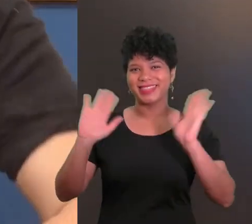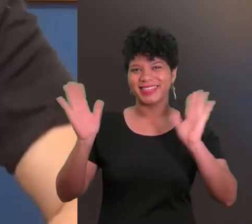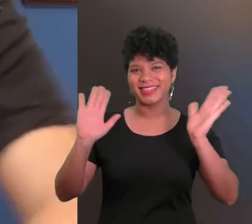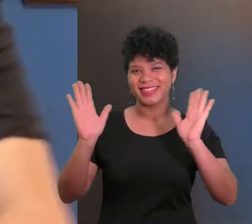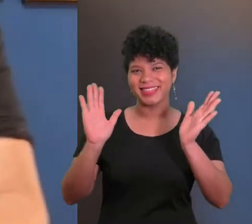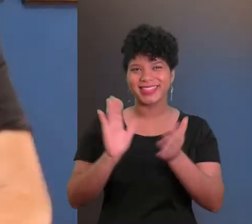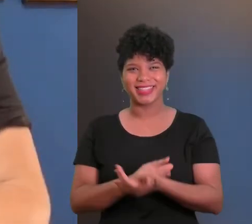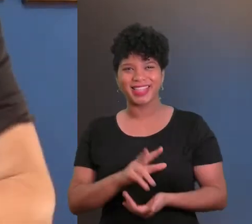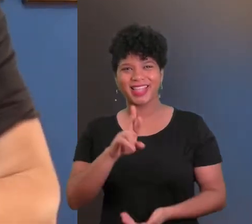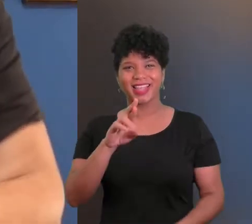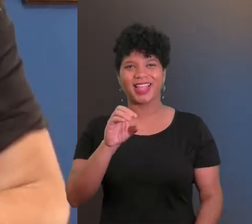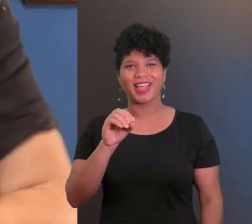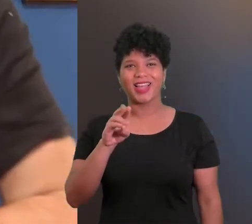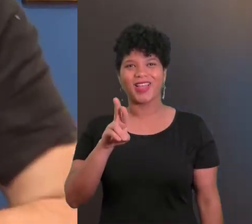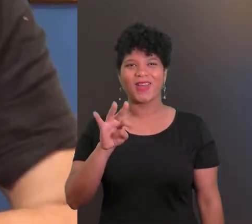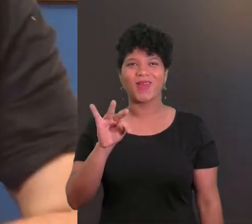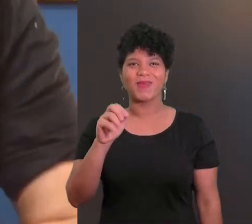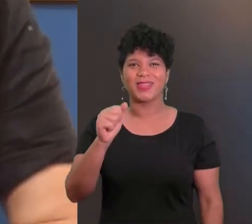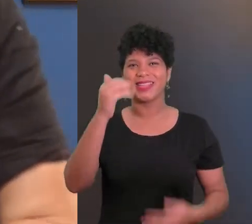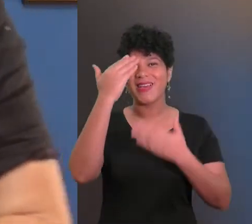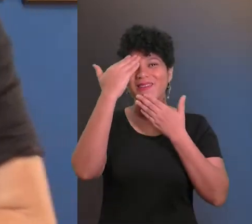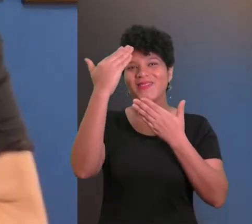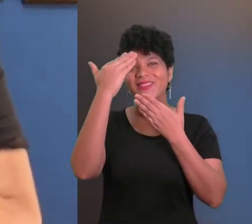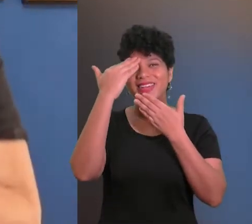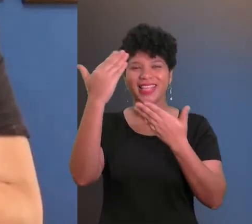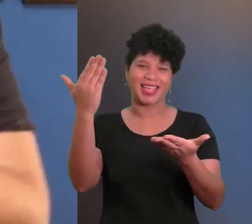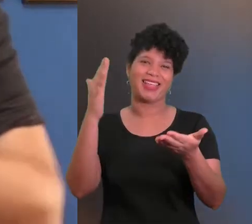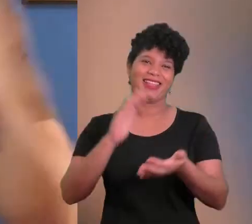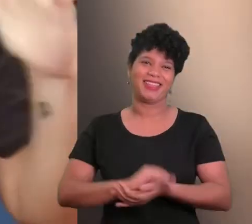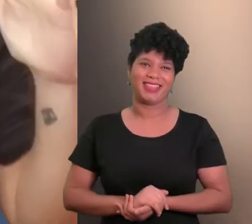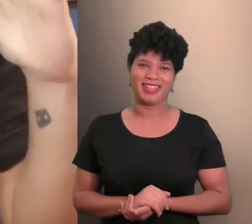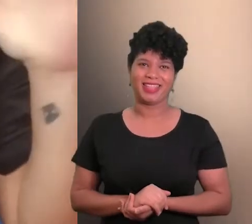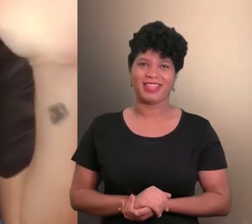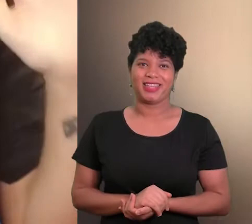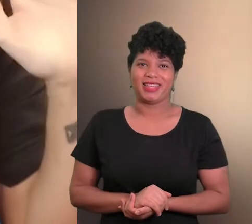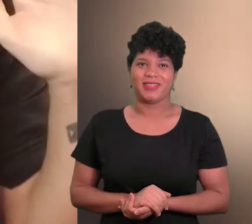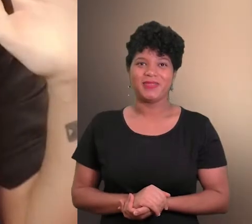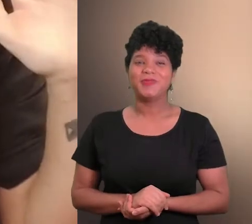Ô, Roberta, obrigado, querida. Bom,